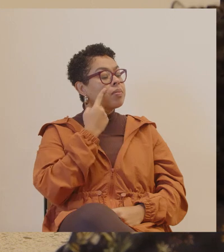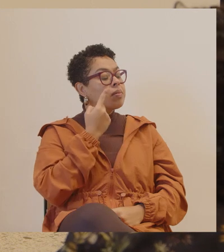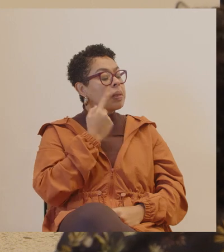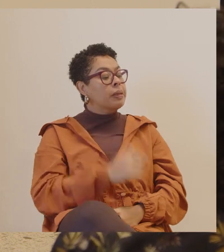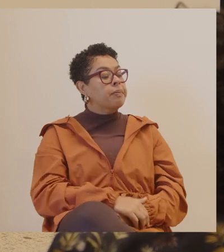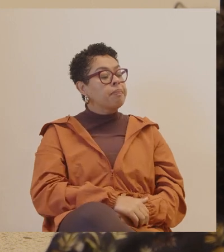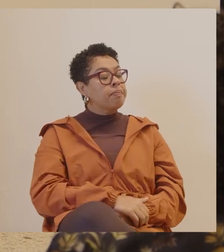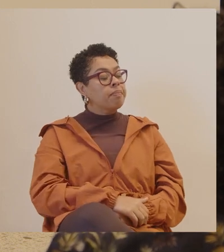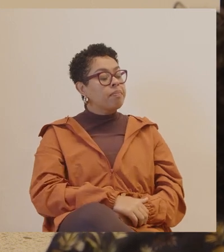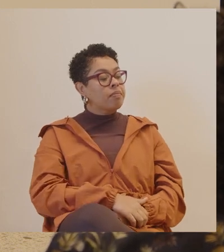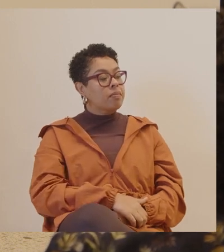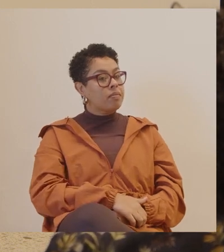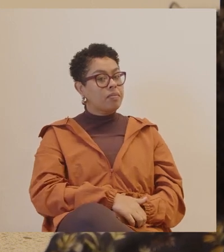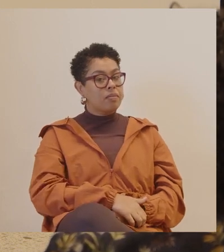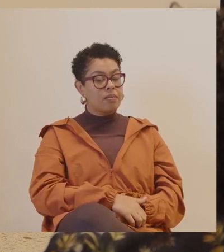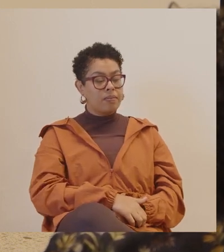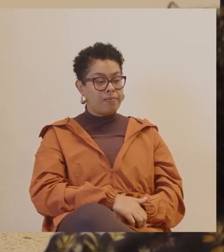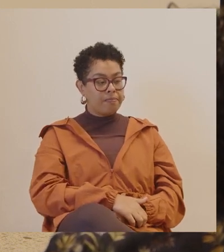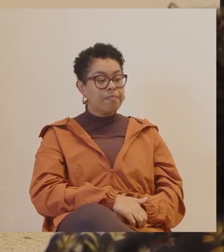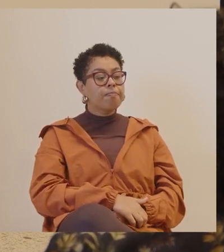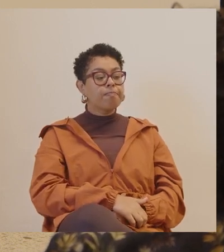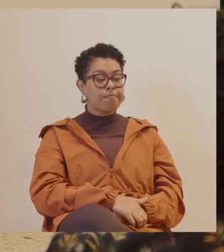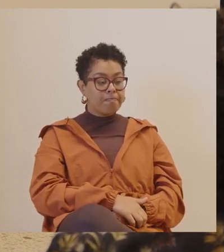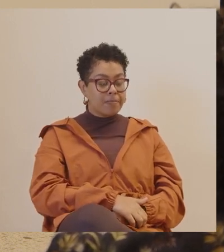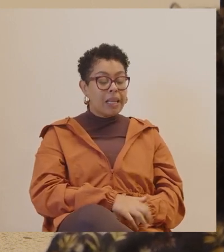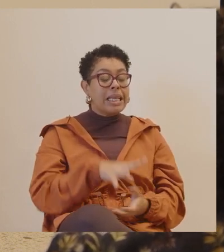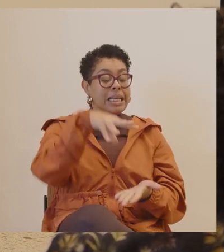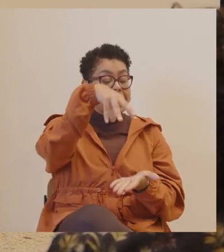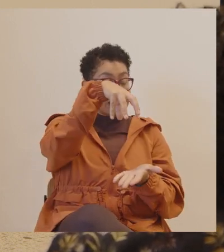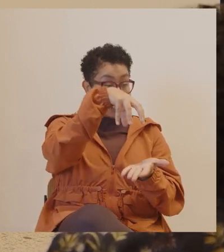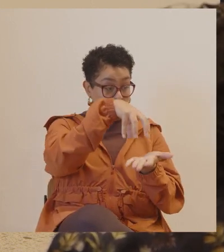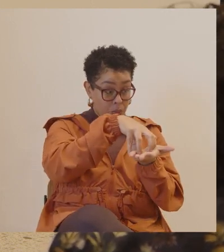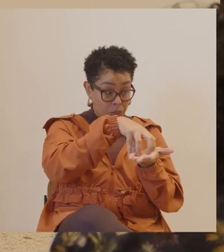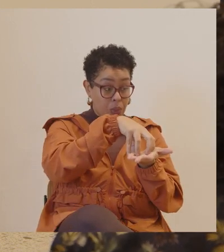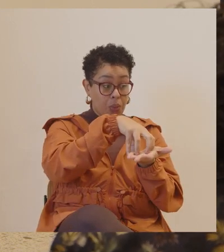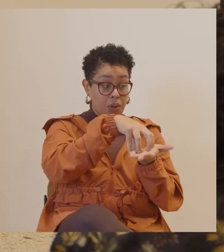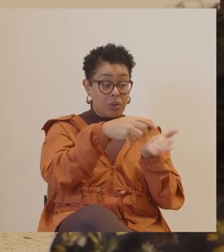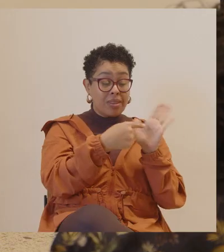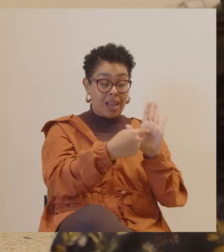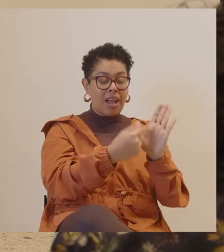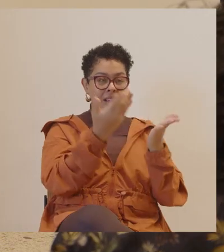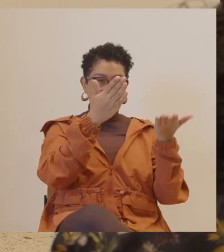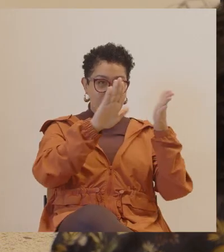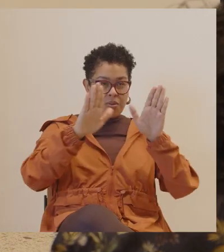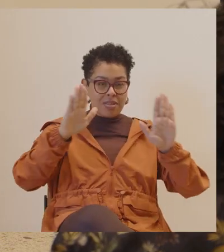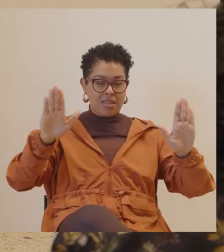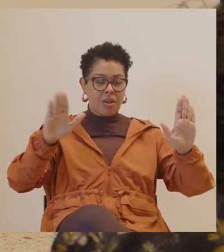seguinte: tem um núcleo da exposição que talvez seja o núcleo que eu mais gostei,